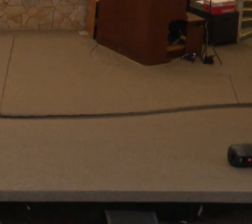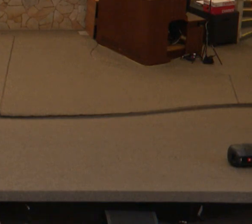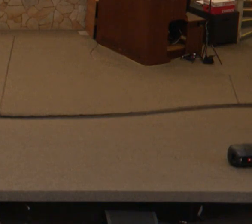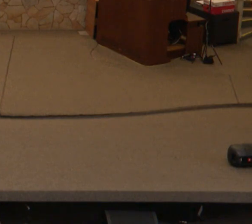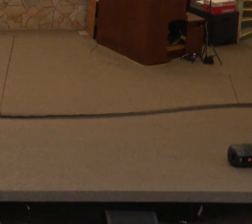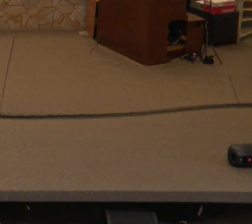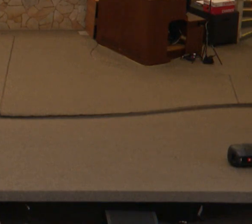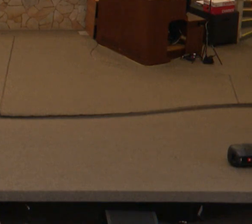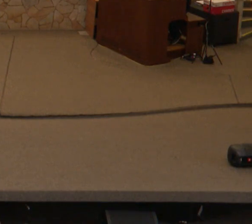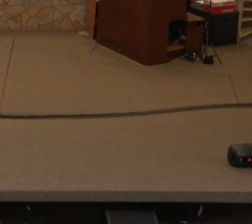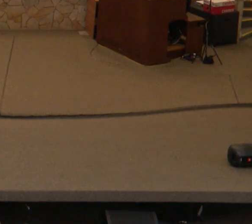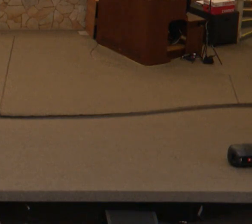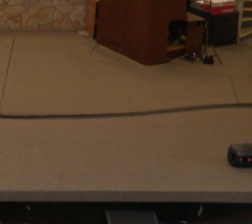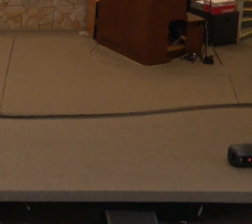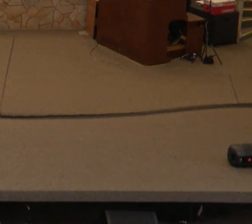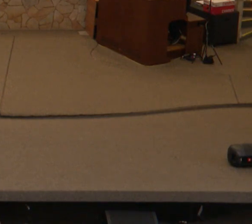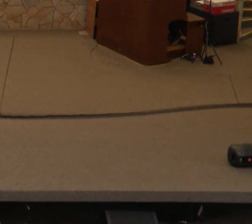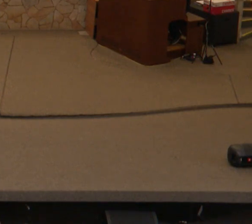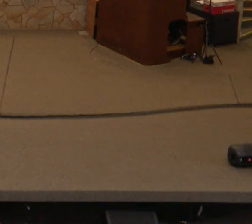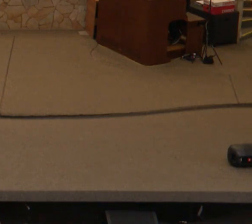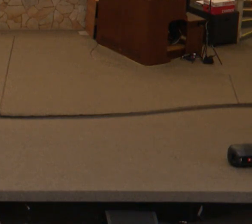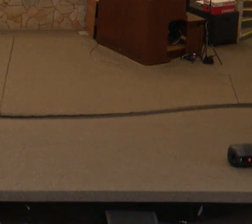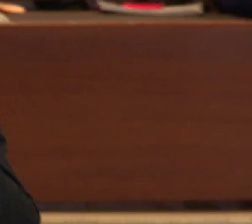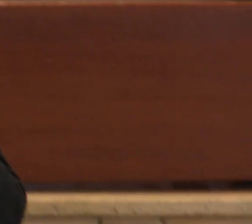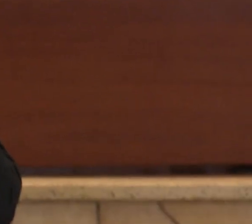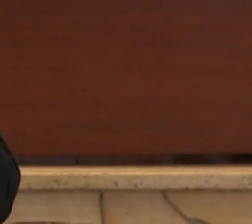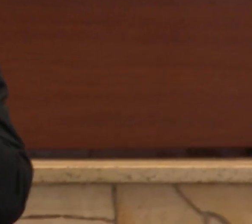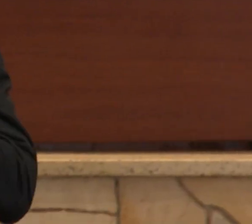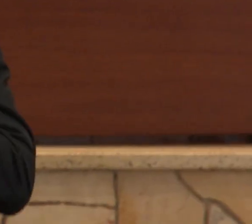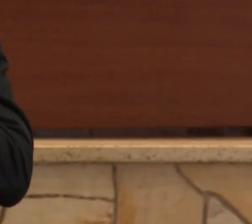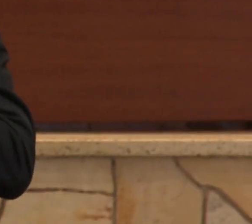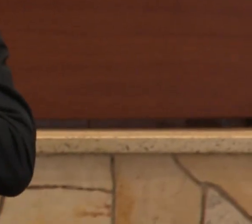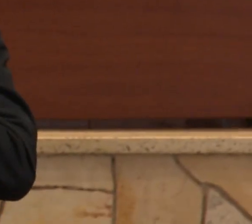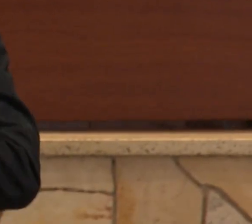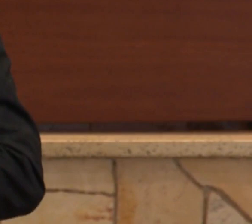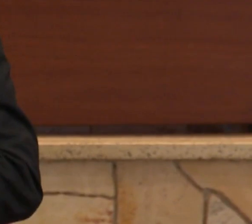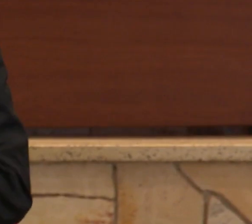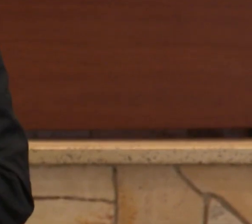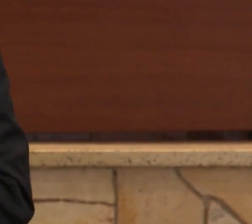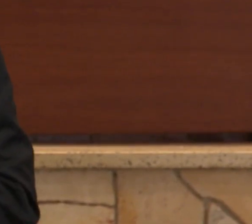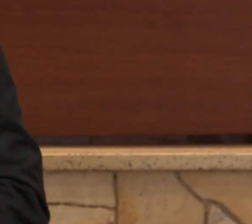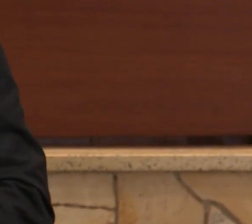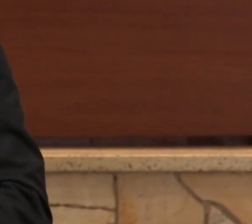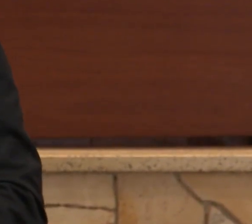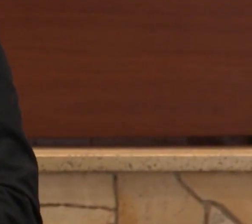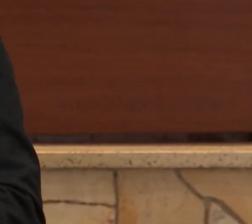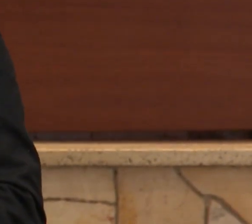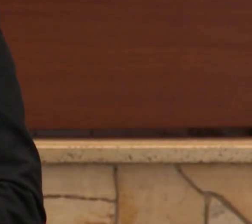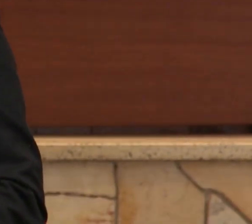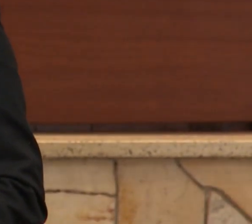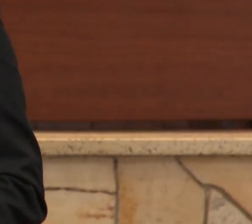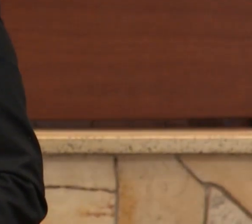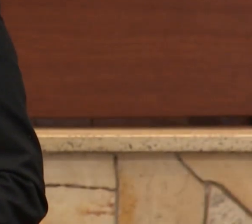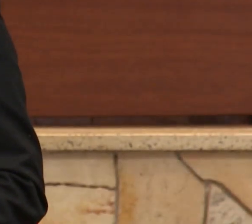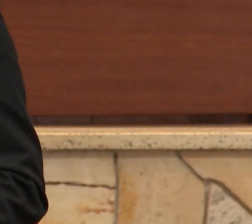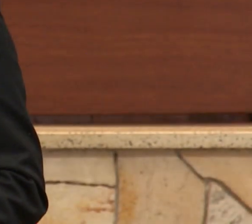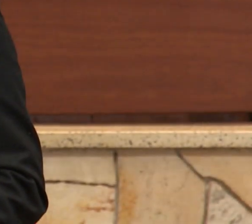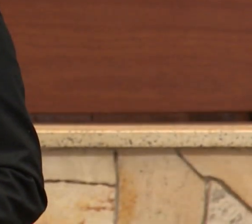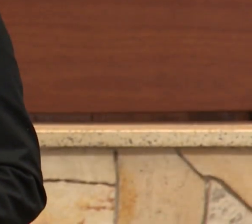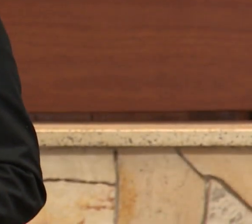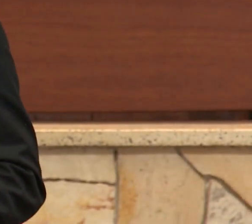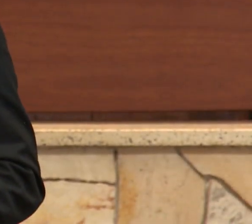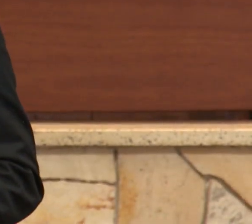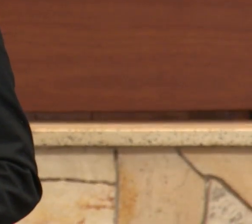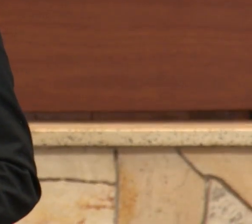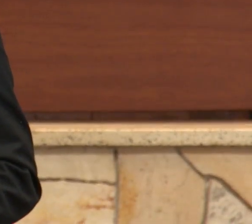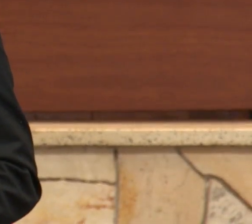Meus irmãos, ainda só para dar uma breve comunicação, gostaria que os irmãos ficassem atentos a partir do dia